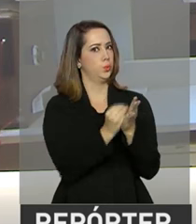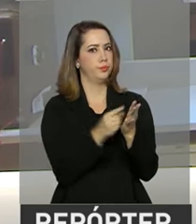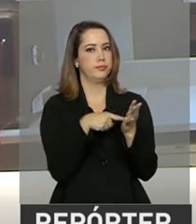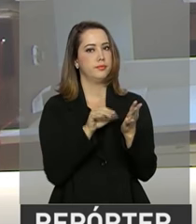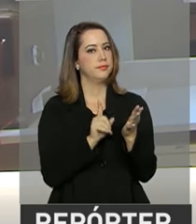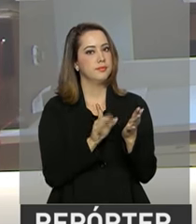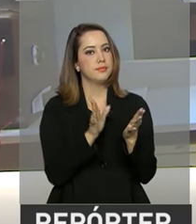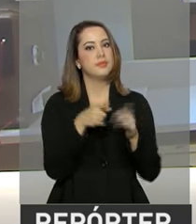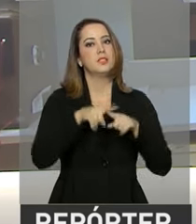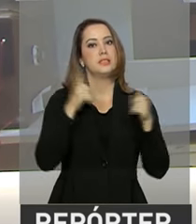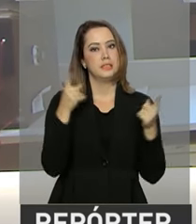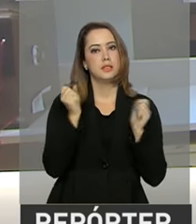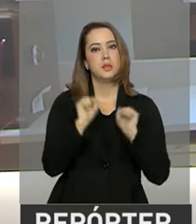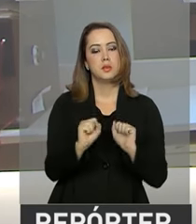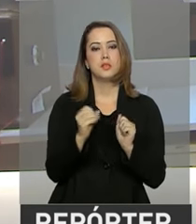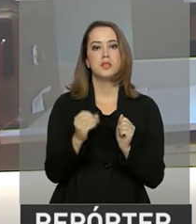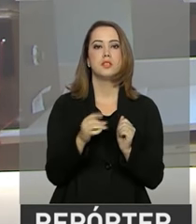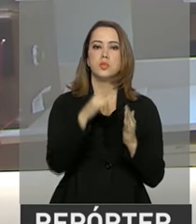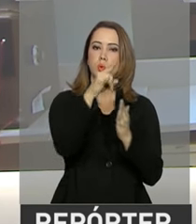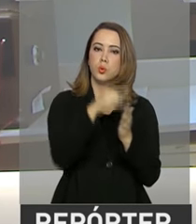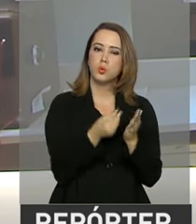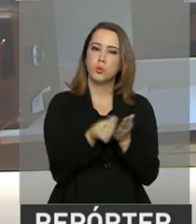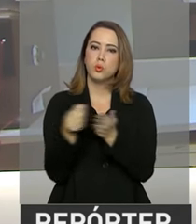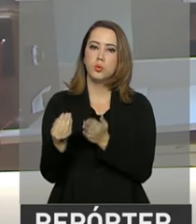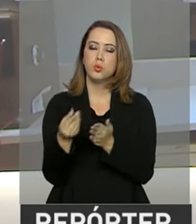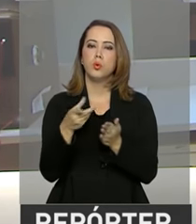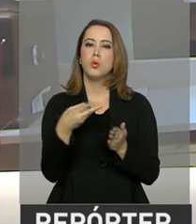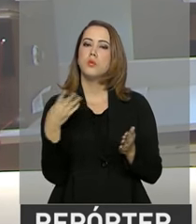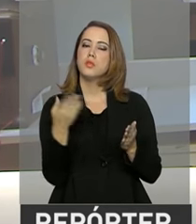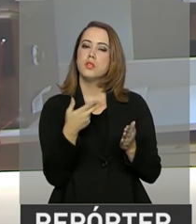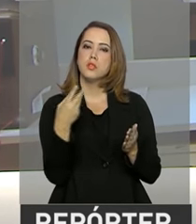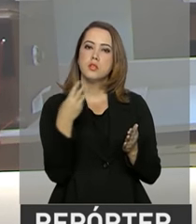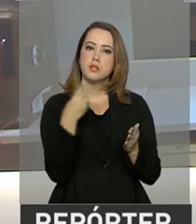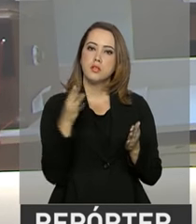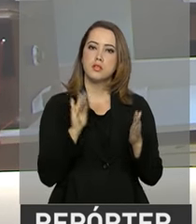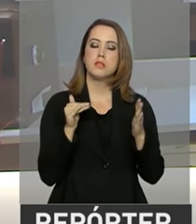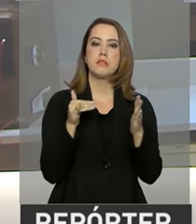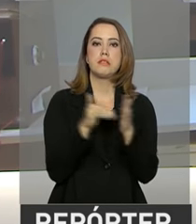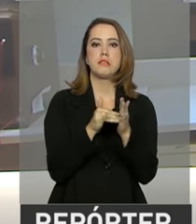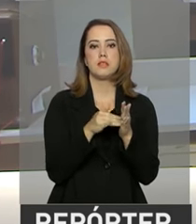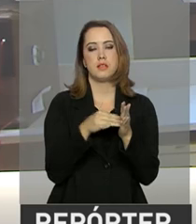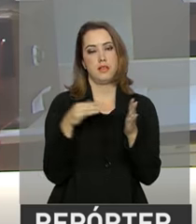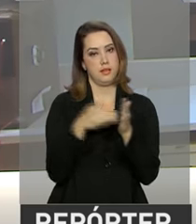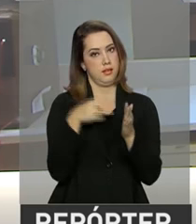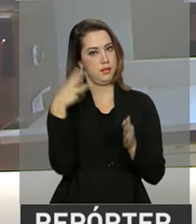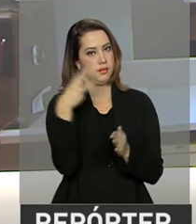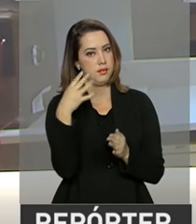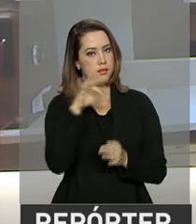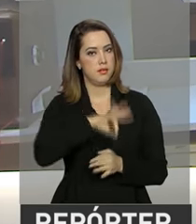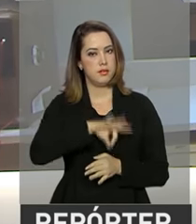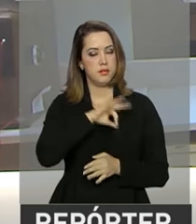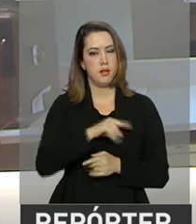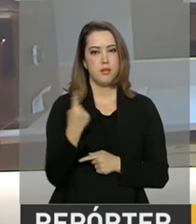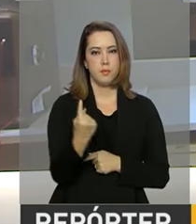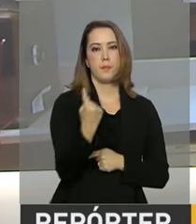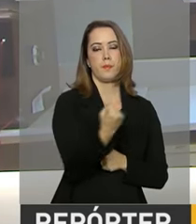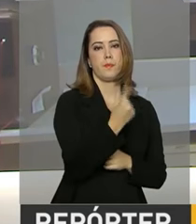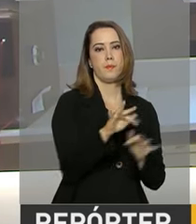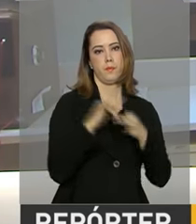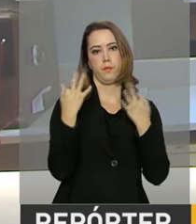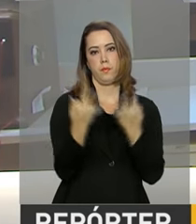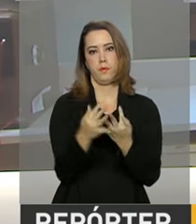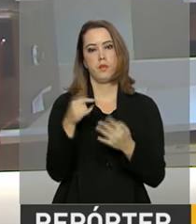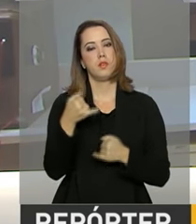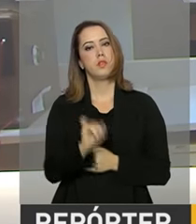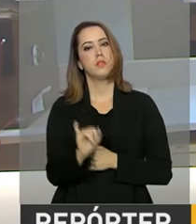redação. É necessário comprovar renda familiar mensal bruta de até três salários mínimos por pessoa. Quem não for selecionado